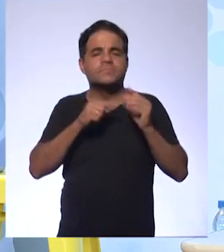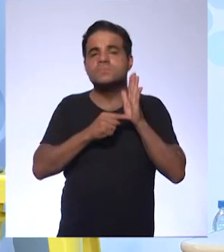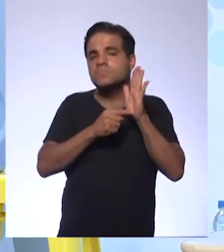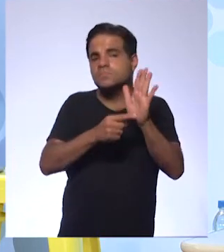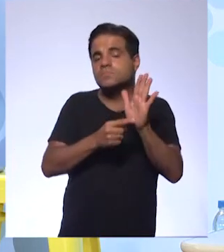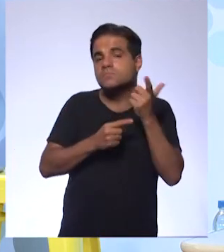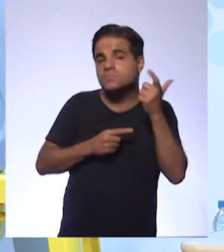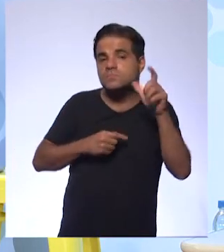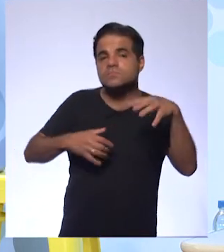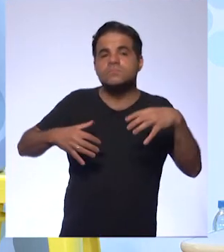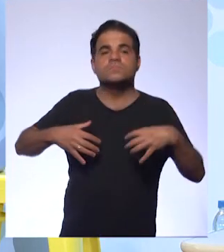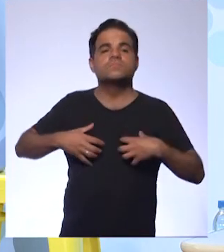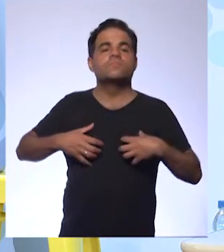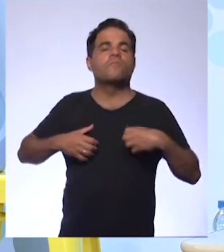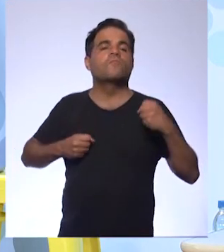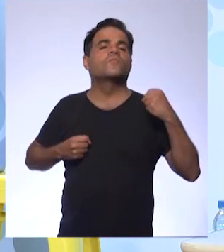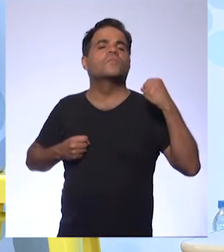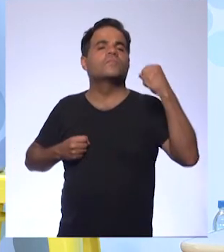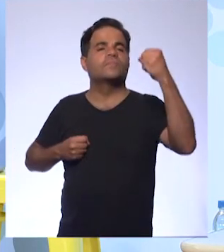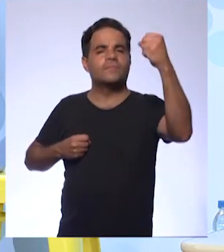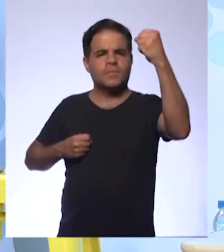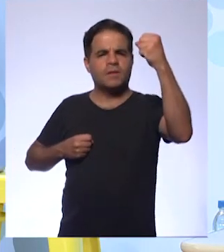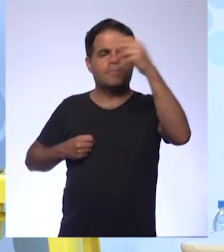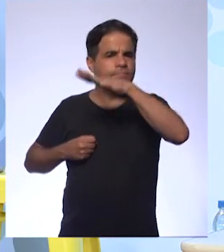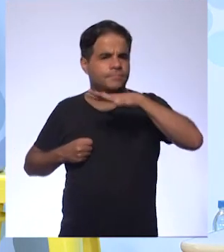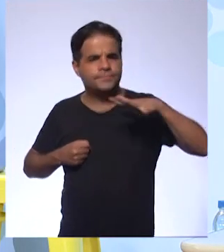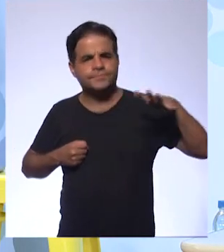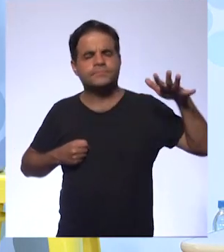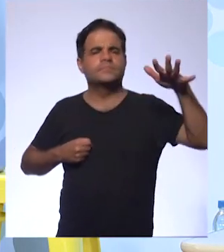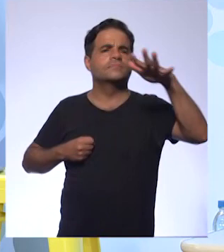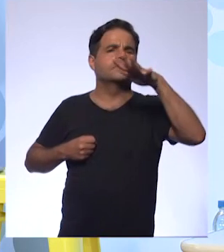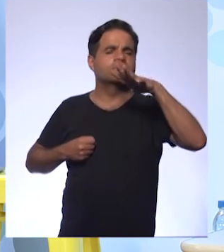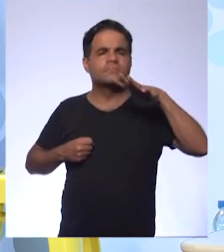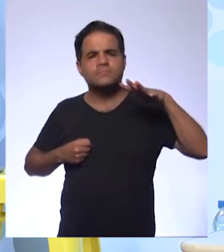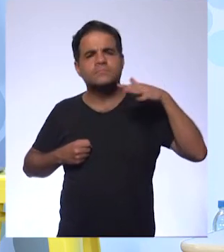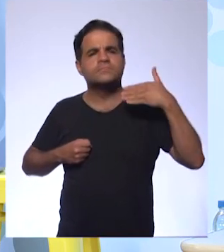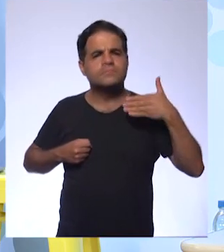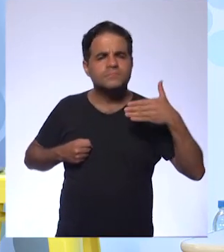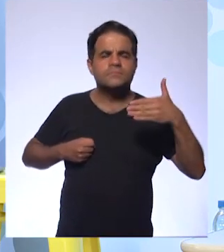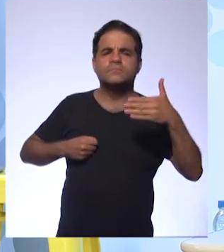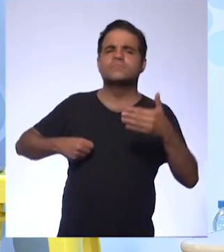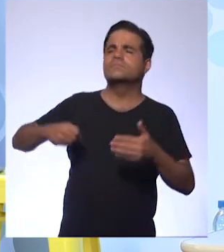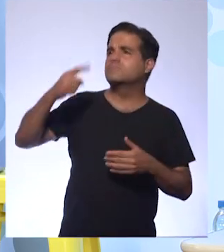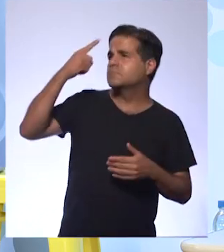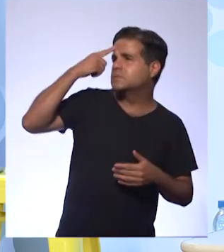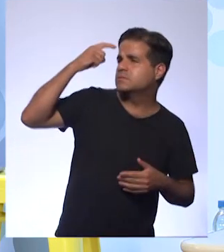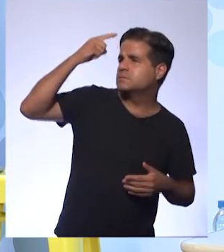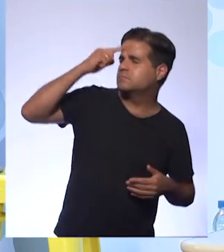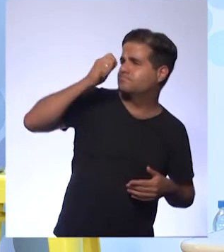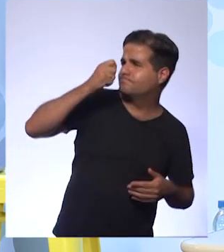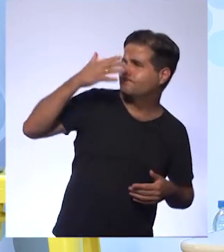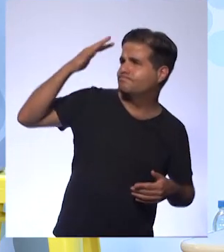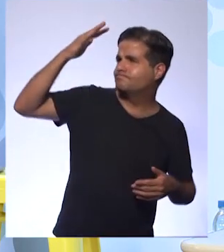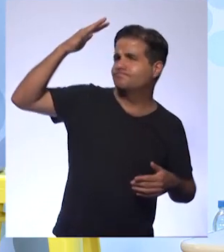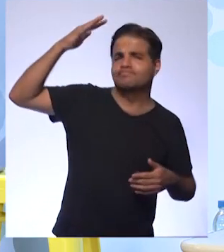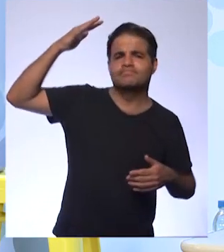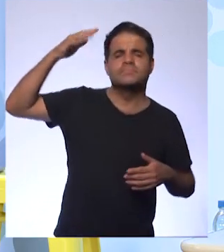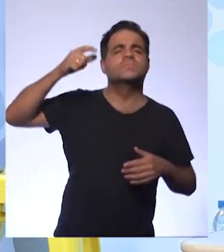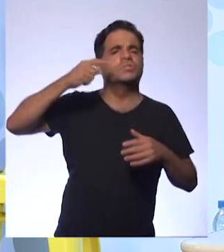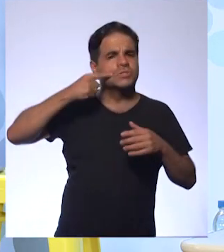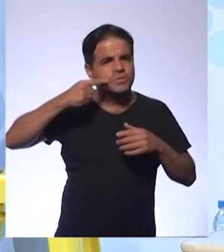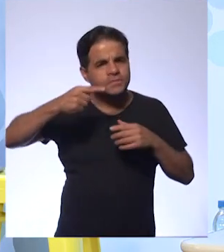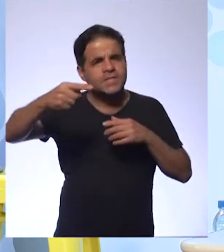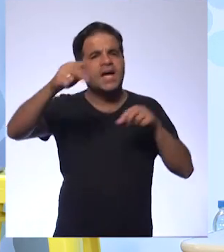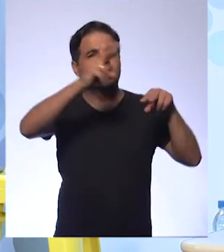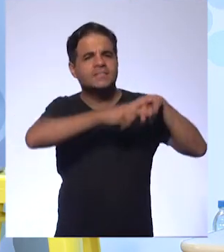outro tipo de poder, um poder baseado nos ideais iluministas. A gente sabe, a gente vai rever